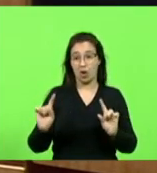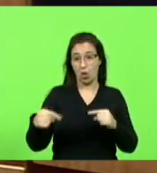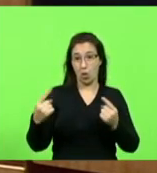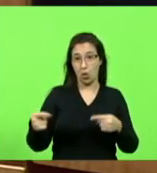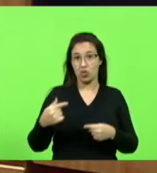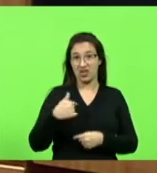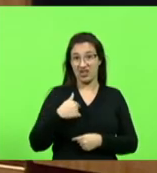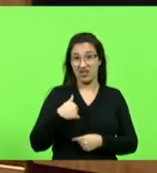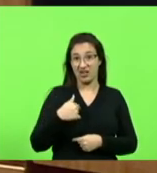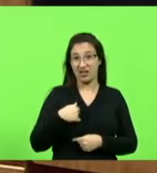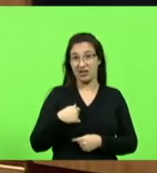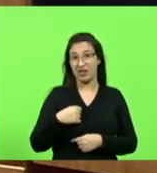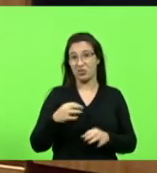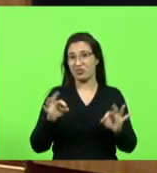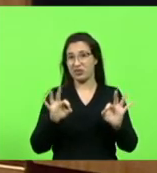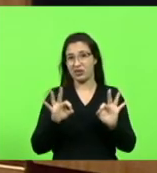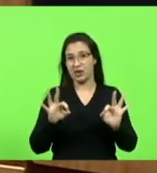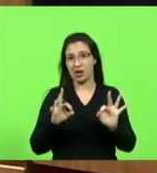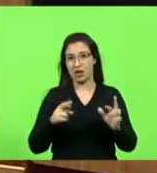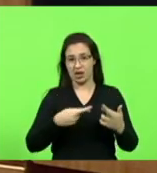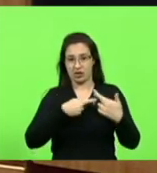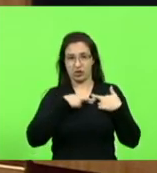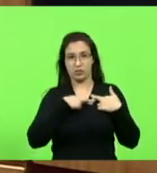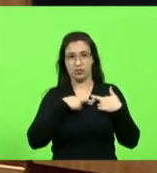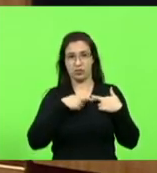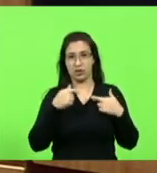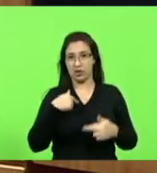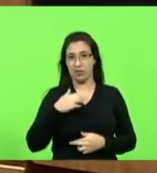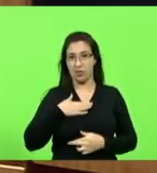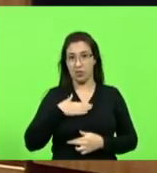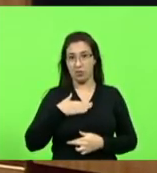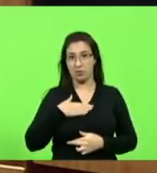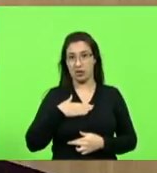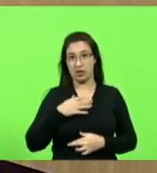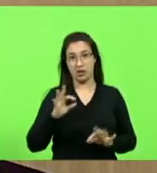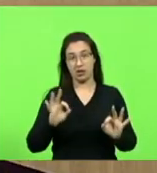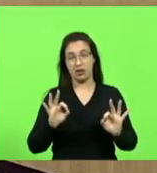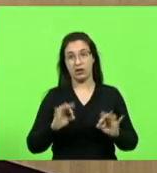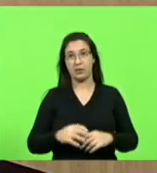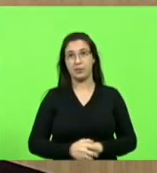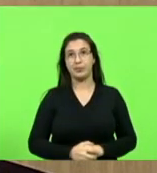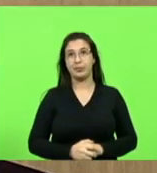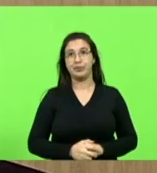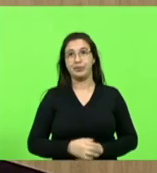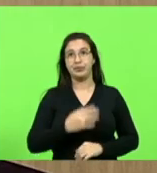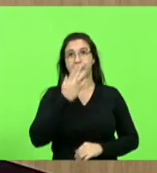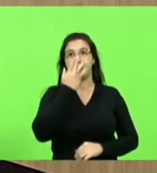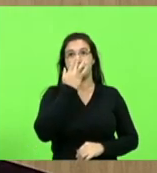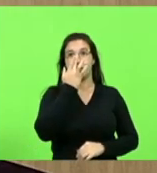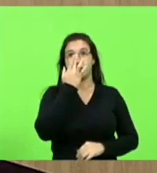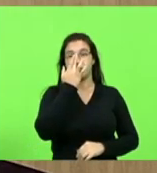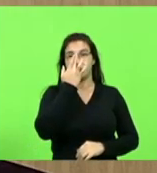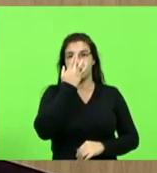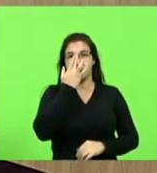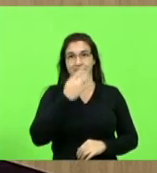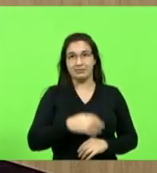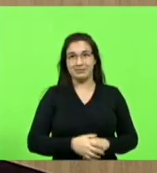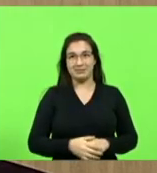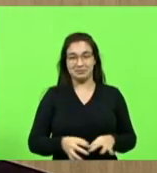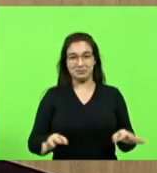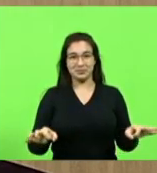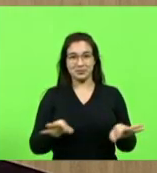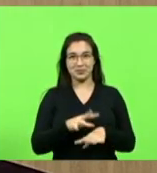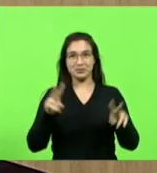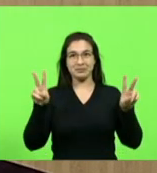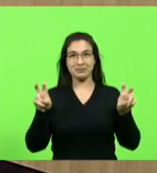ter pechas e ter responsabilidades que eu não possa me orgulhar. Essa presidência dá por encerrado o assunto.